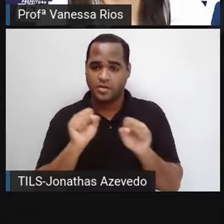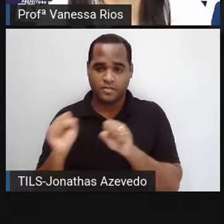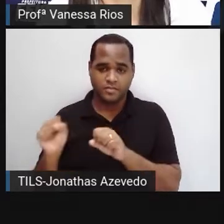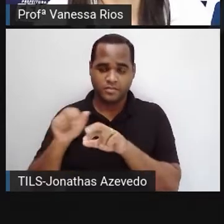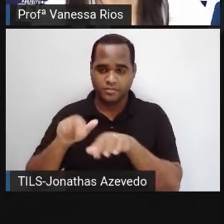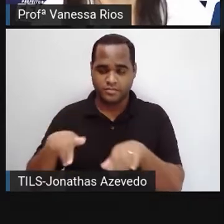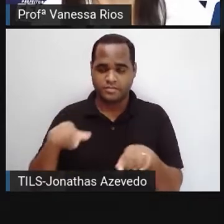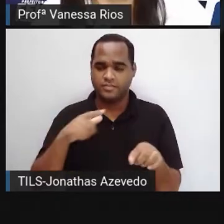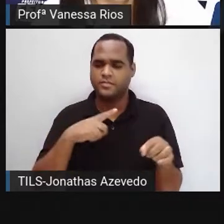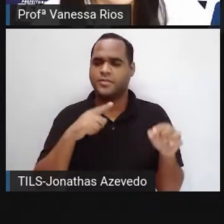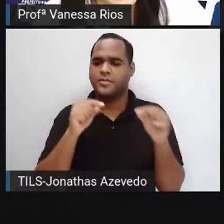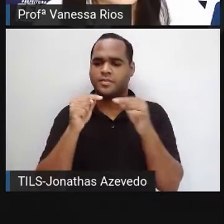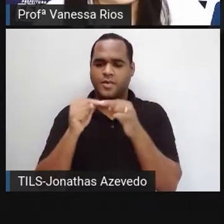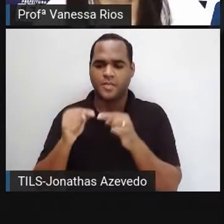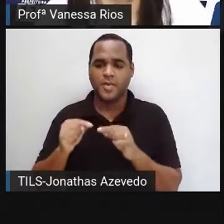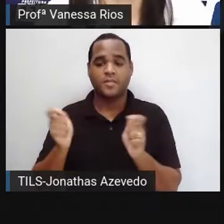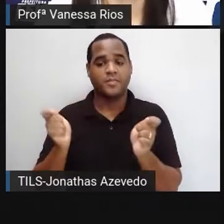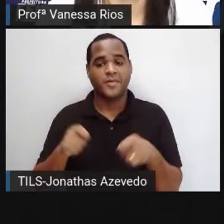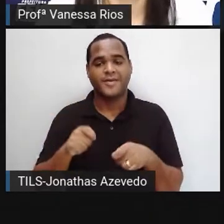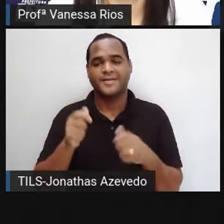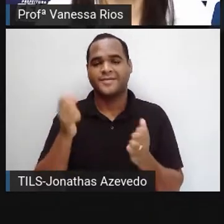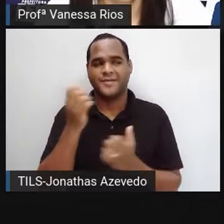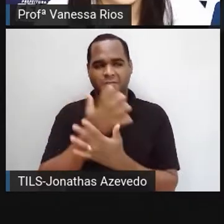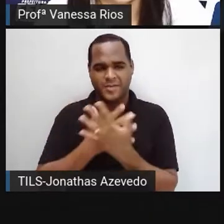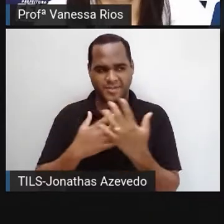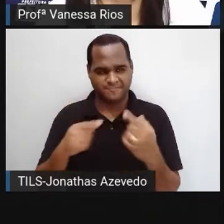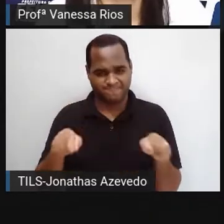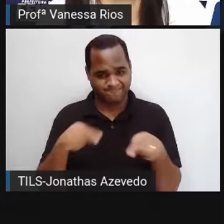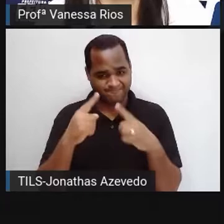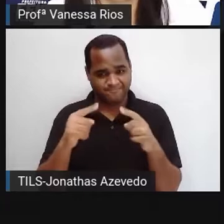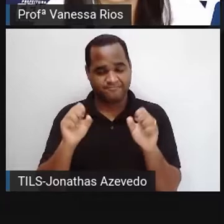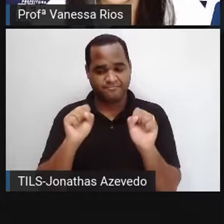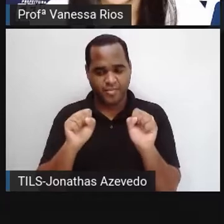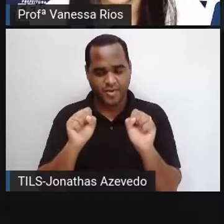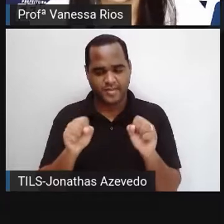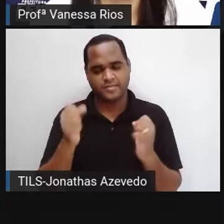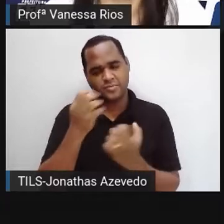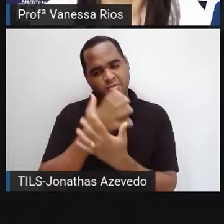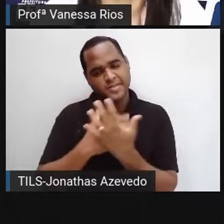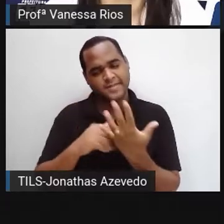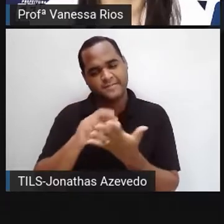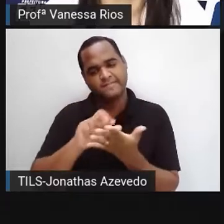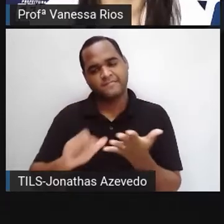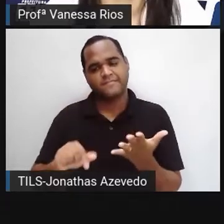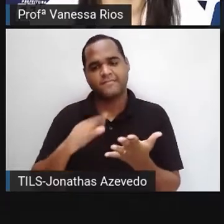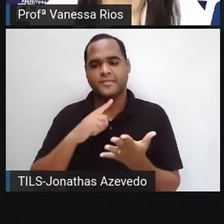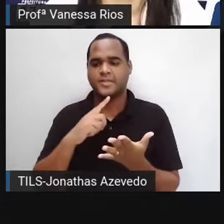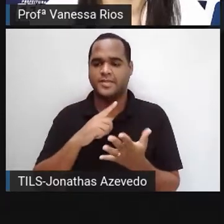em ritmos musicais e até acompanhar determinadas músicas.